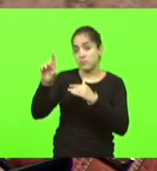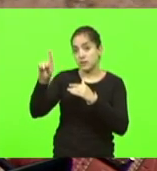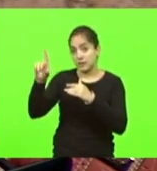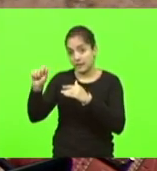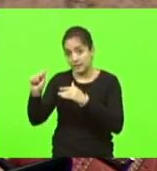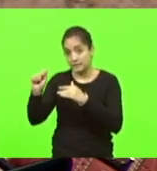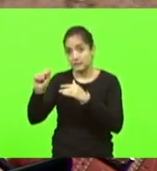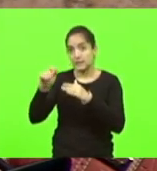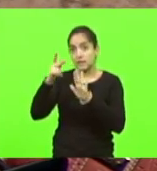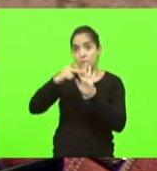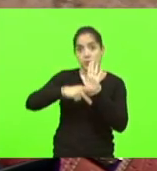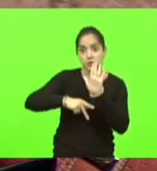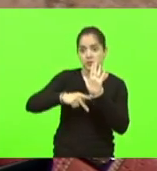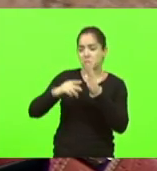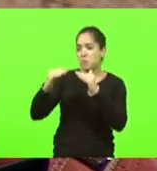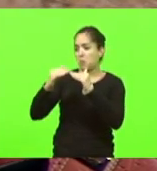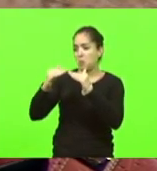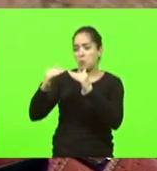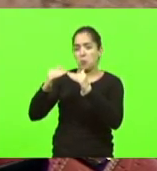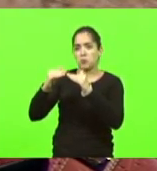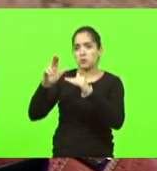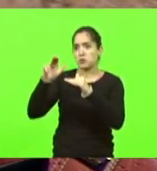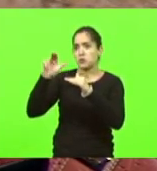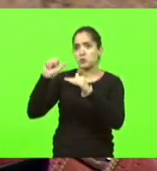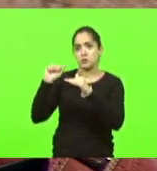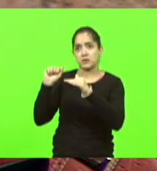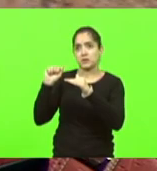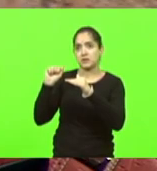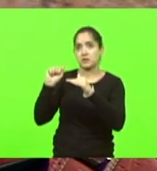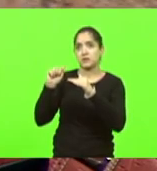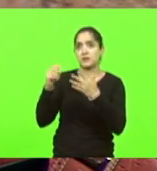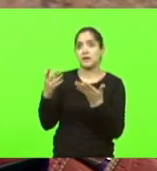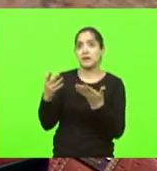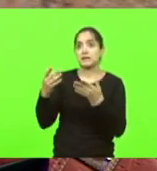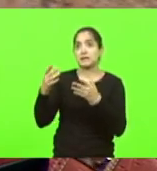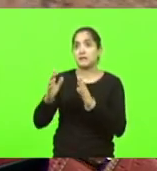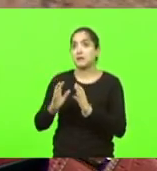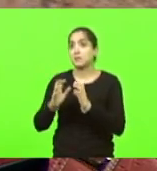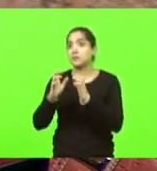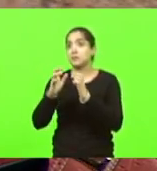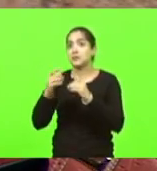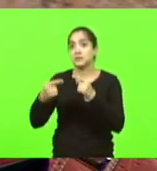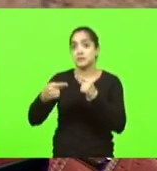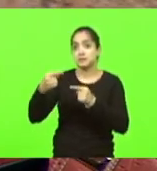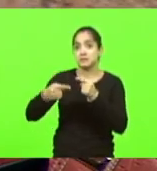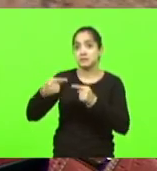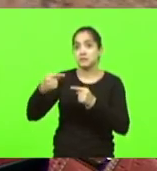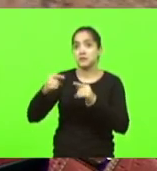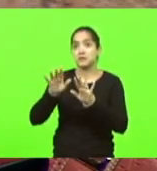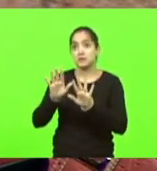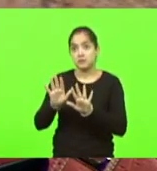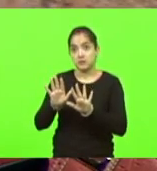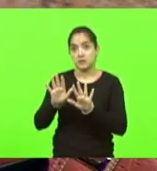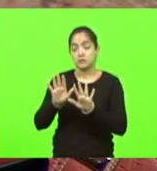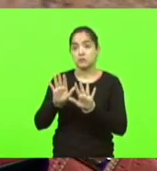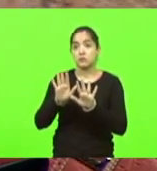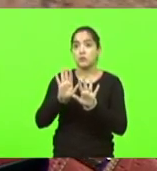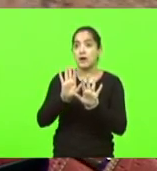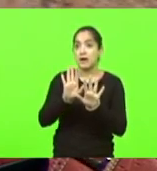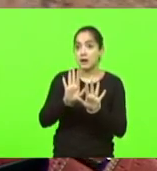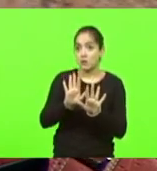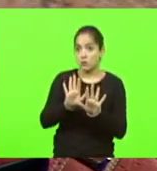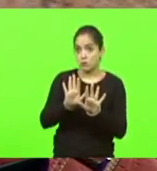na nossa vida e adaptada com cordão até hoje né deputada aqui é uma briga que uma coisa louca E no entanto